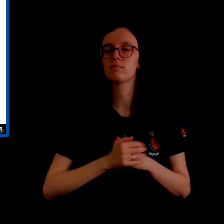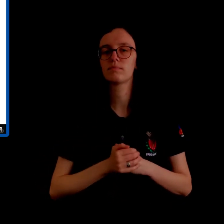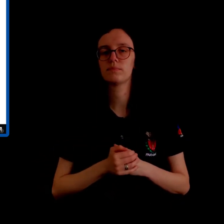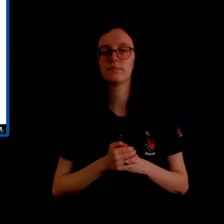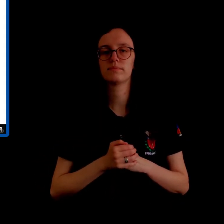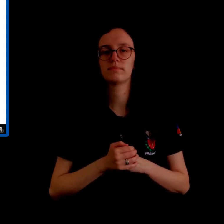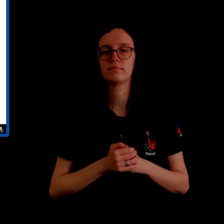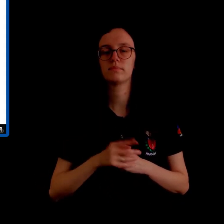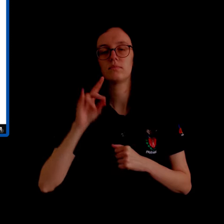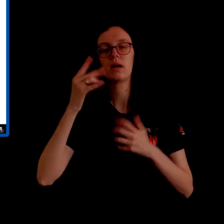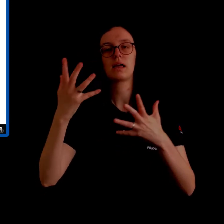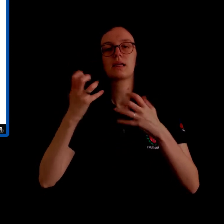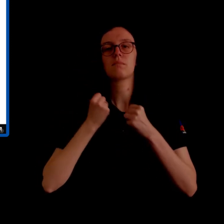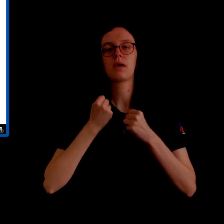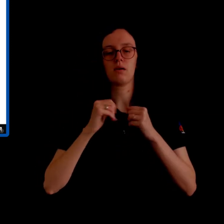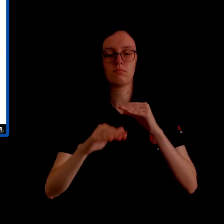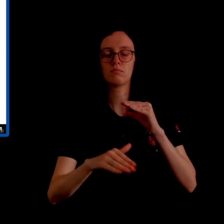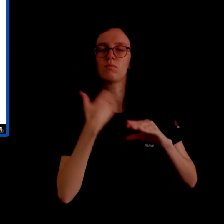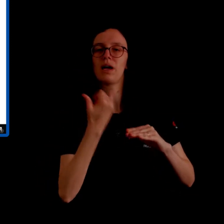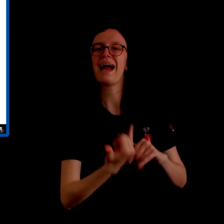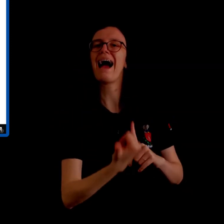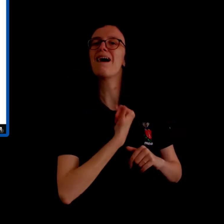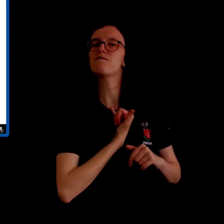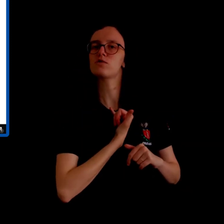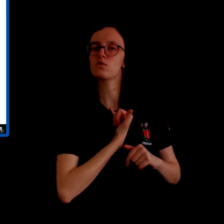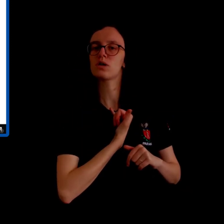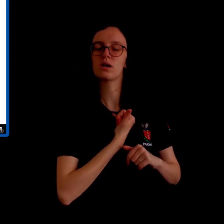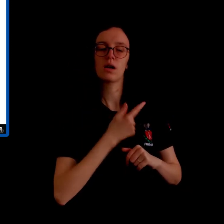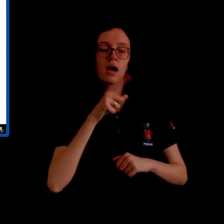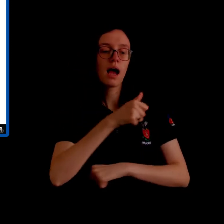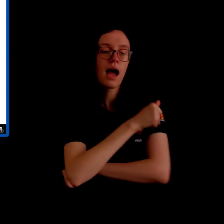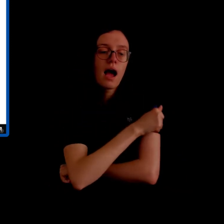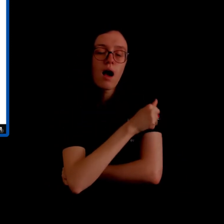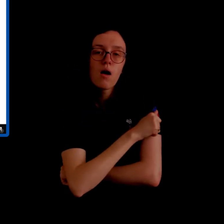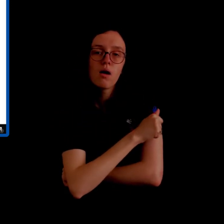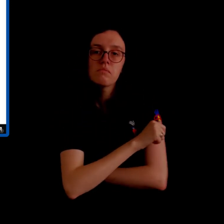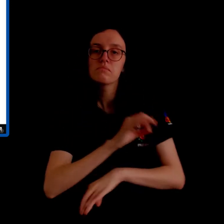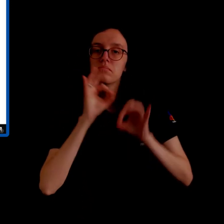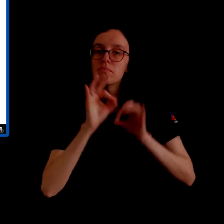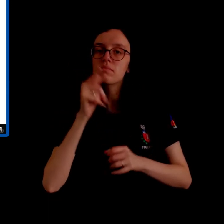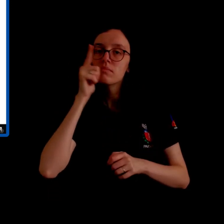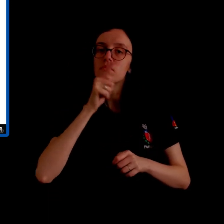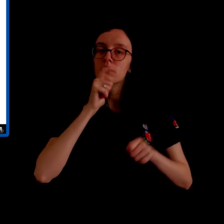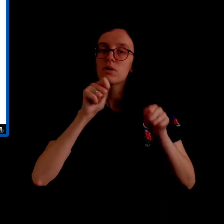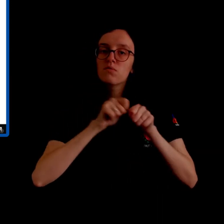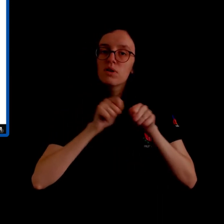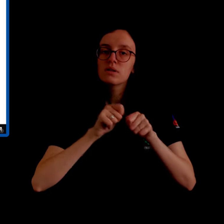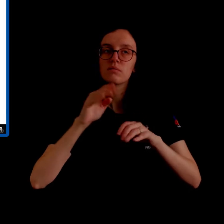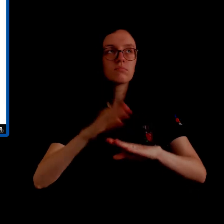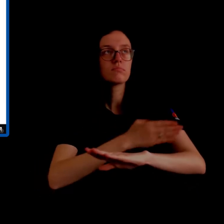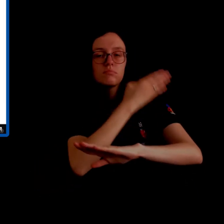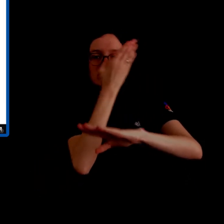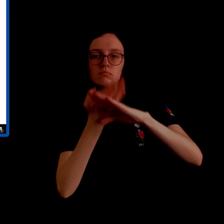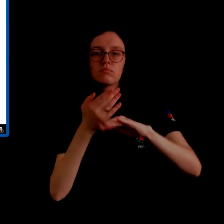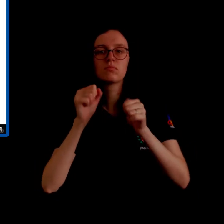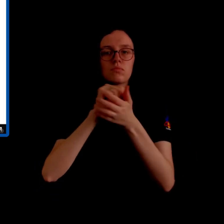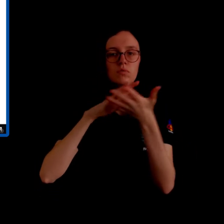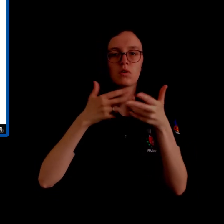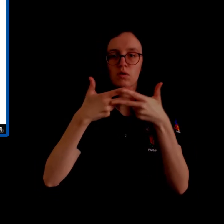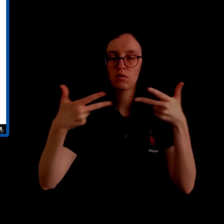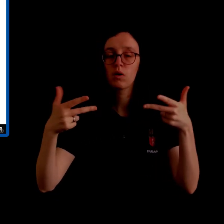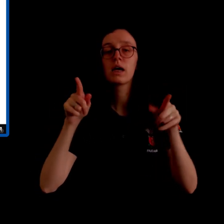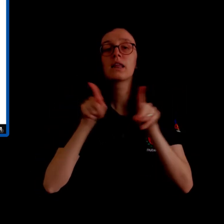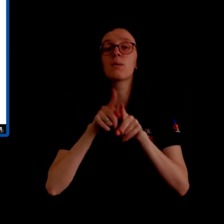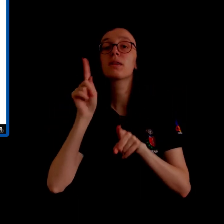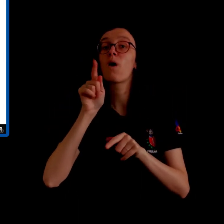receber uma notificação daquilo que o aluno realizou durante o dia e aquilo que ele deixou de